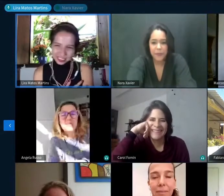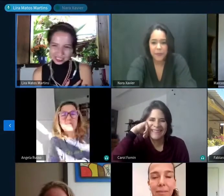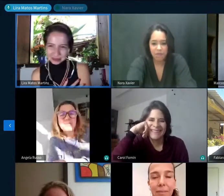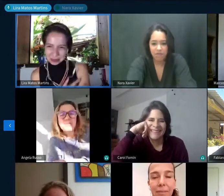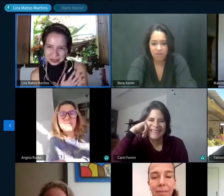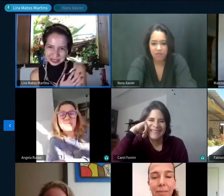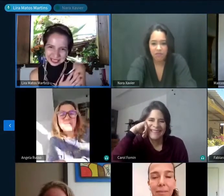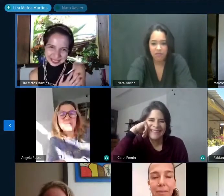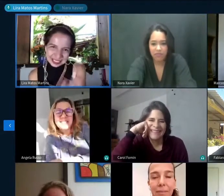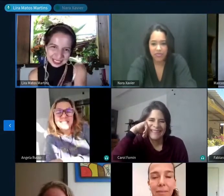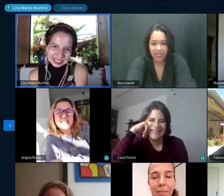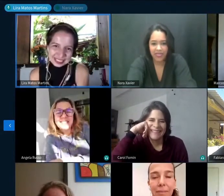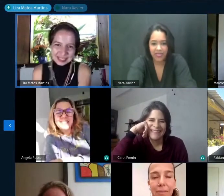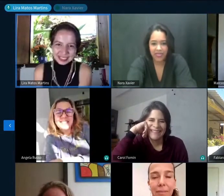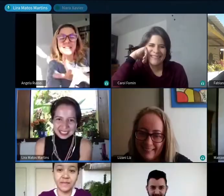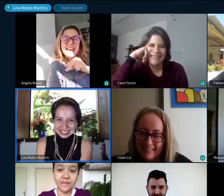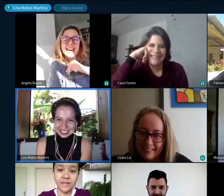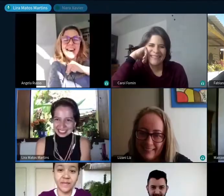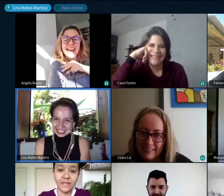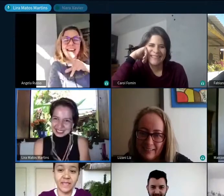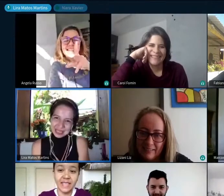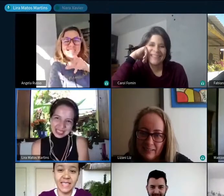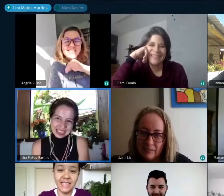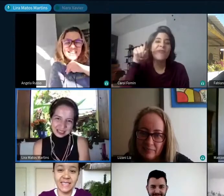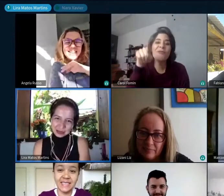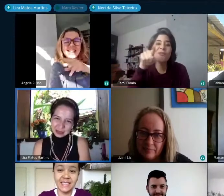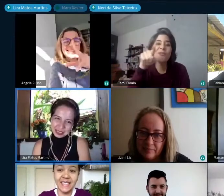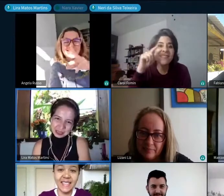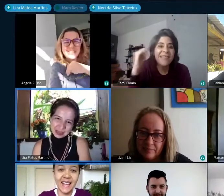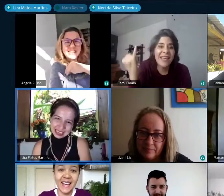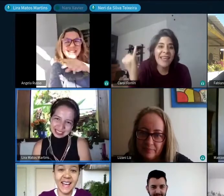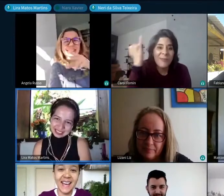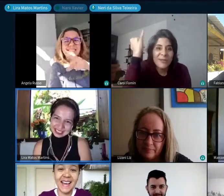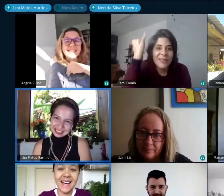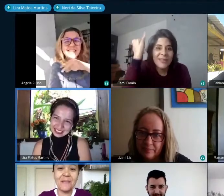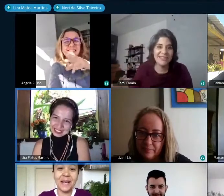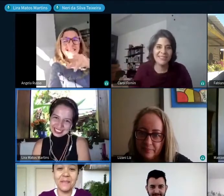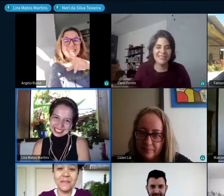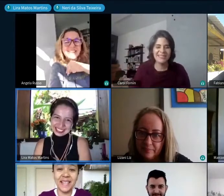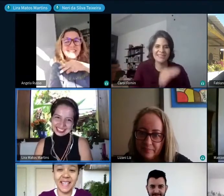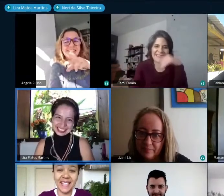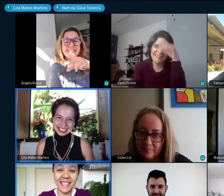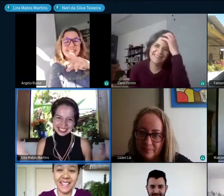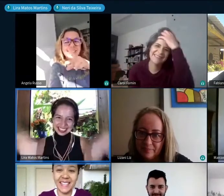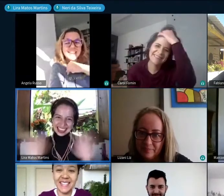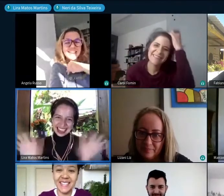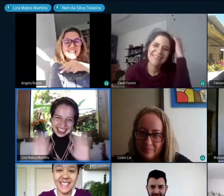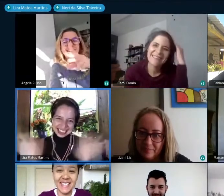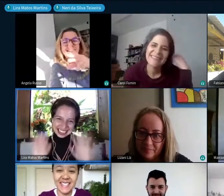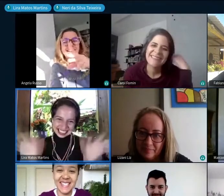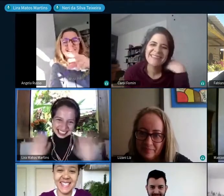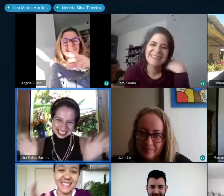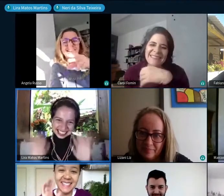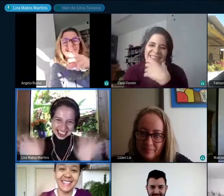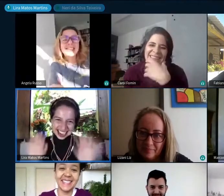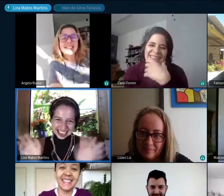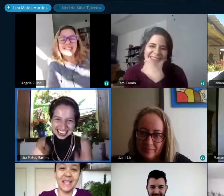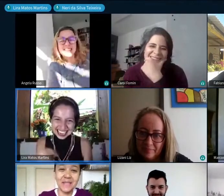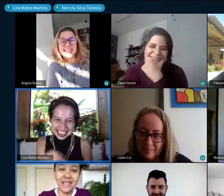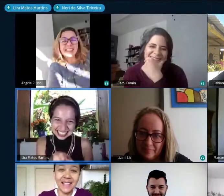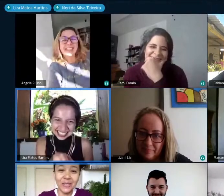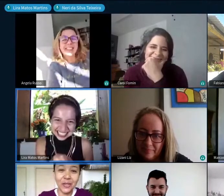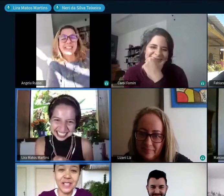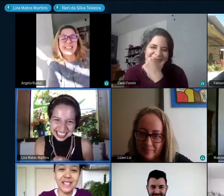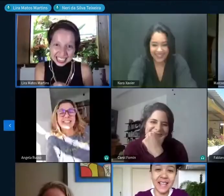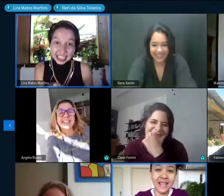tanta gente importante aqui, tão lindas. Obrigada por vocês linda, pararem o que vocês estão fazendo. Parabéns. Ai, Nerizinha, até